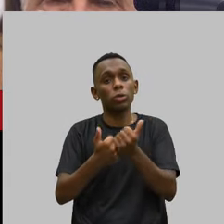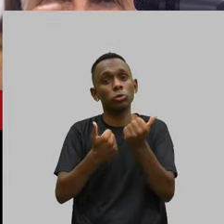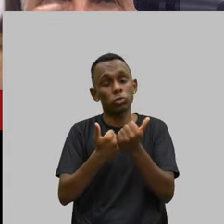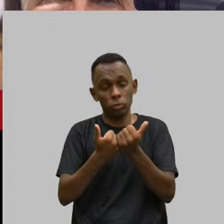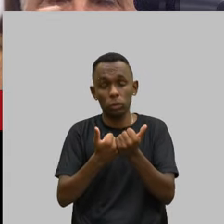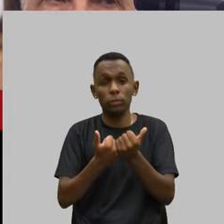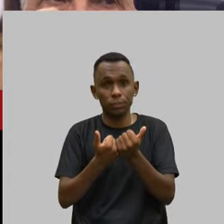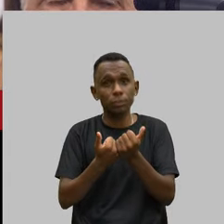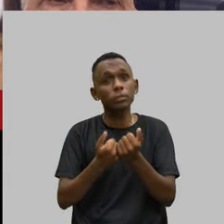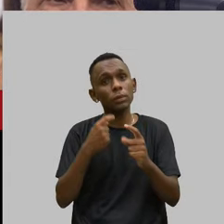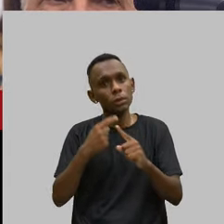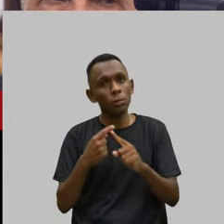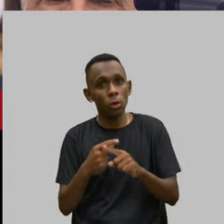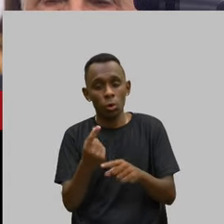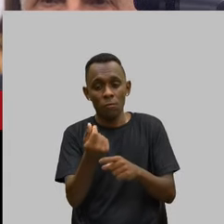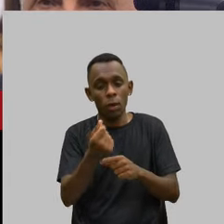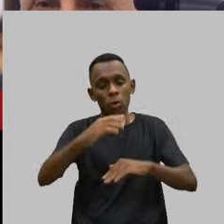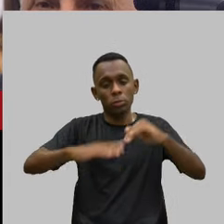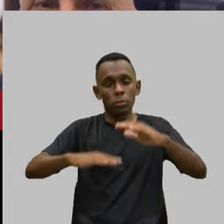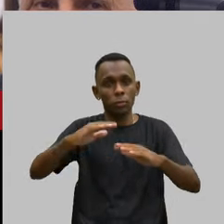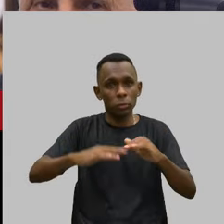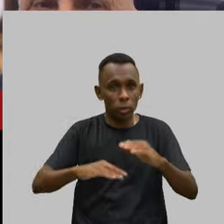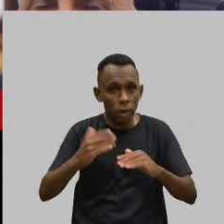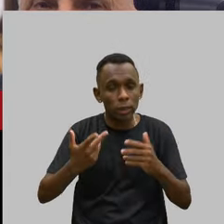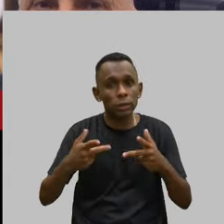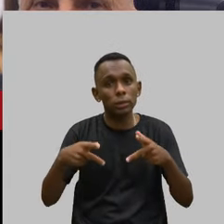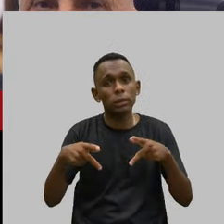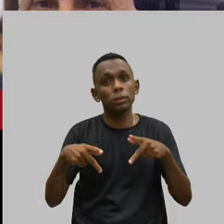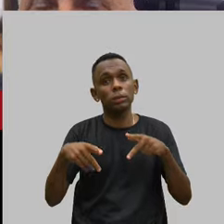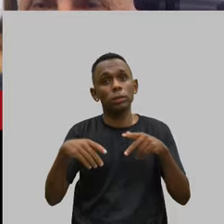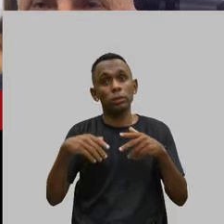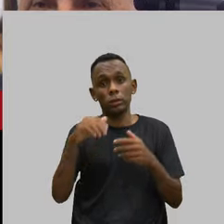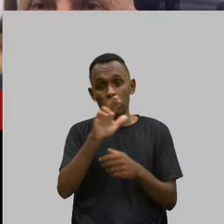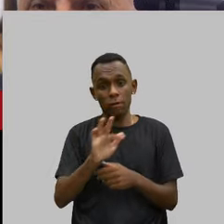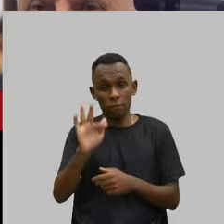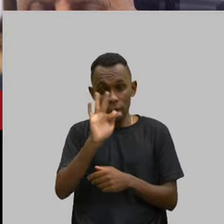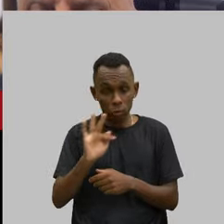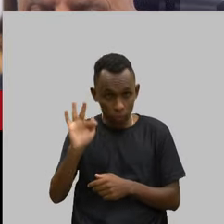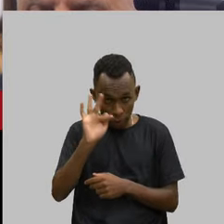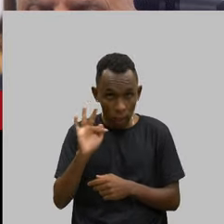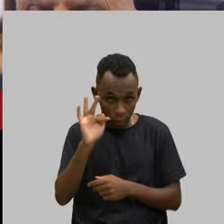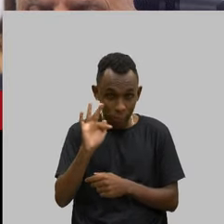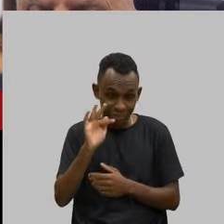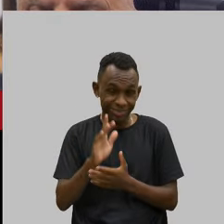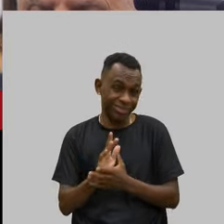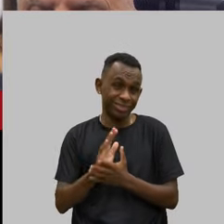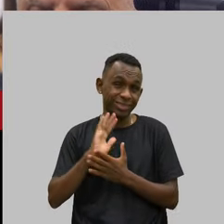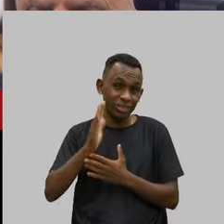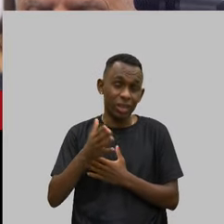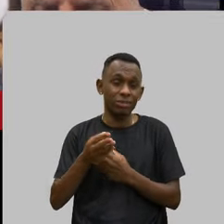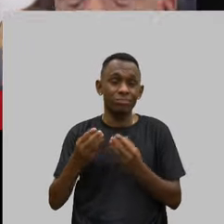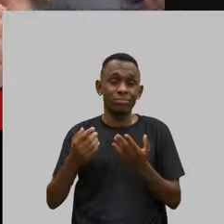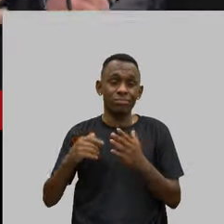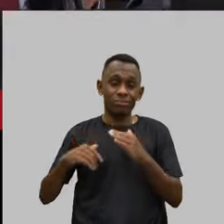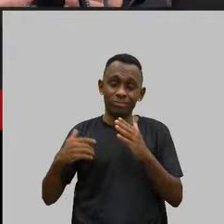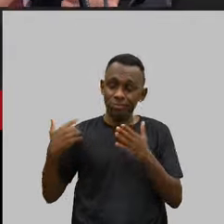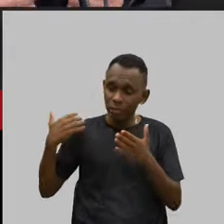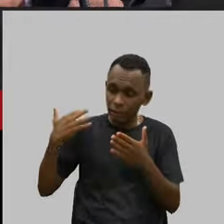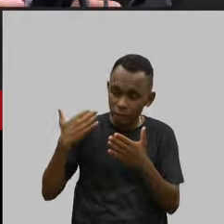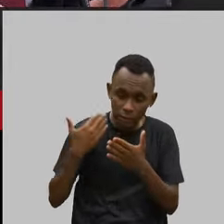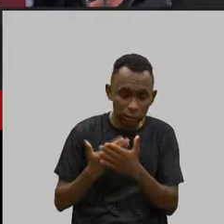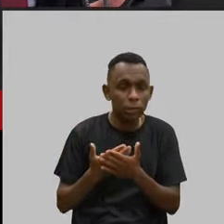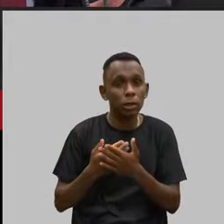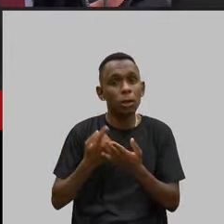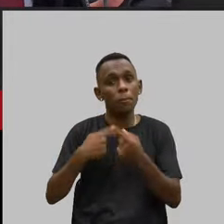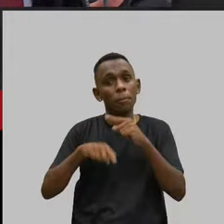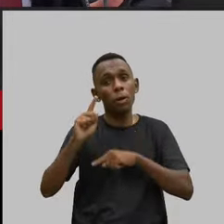valores percebidos pelos profissionais da do ensino superior público de Minas Gerais estão há muito tempo defasados e compreendemos